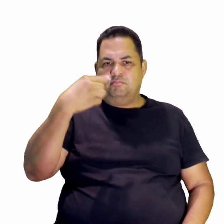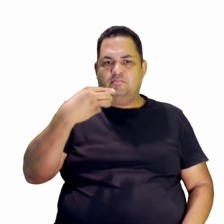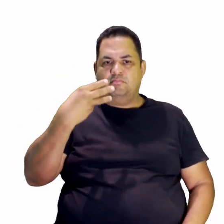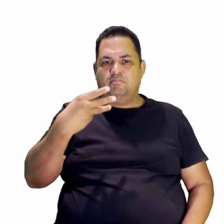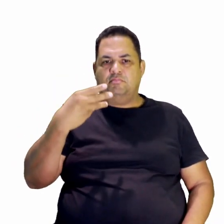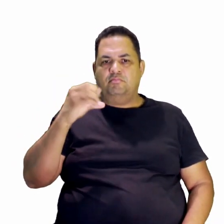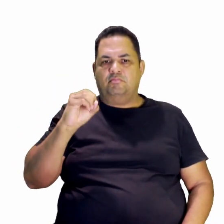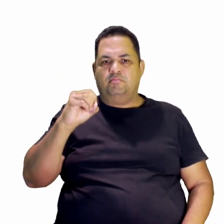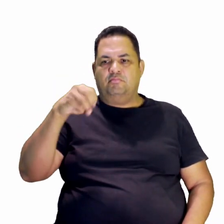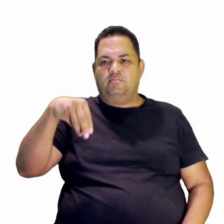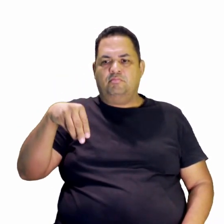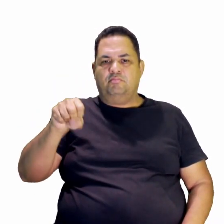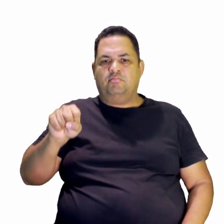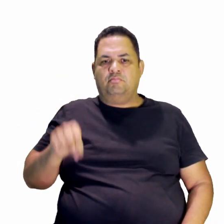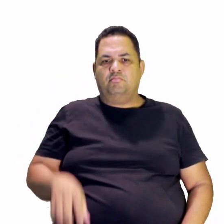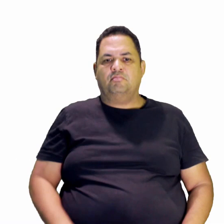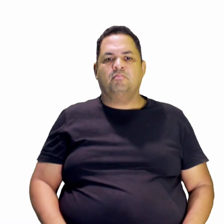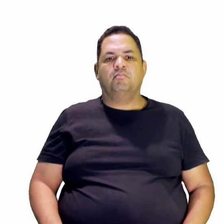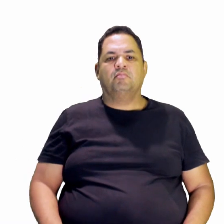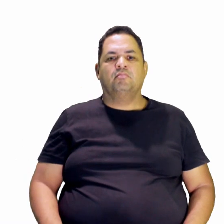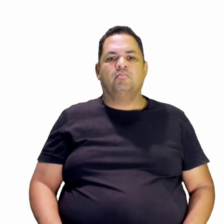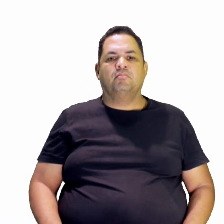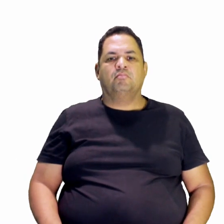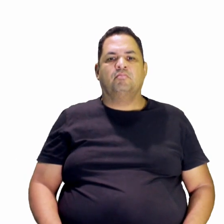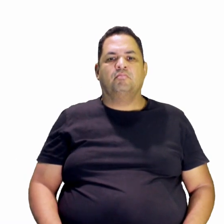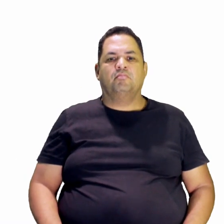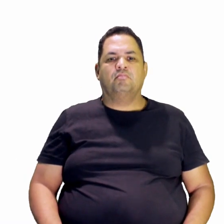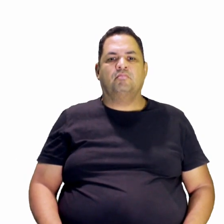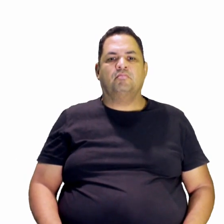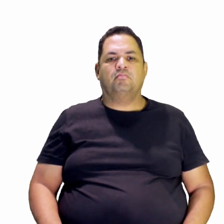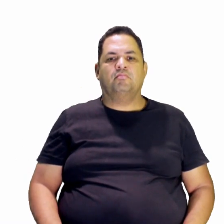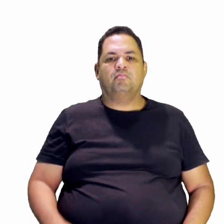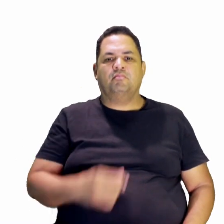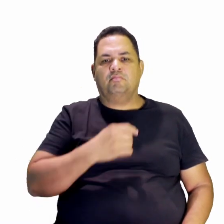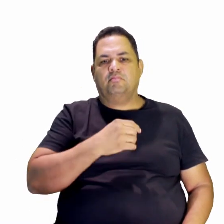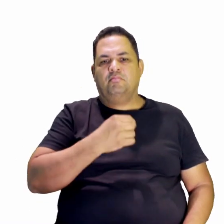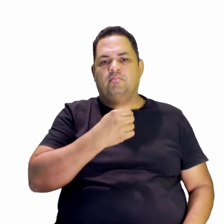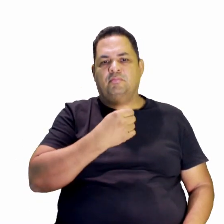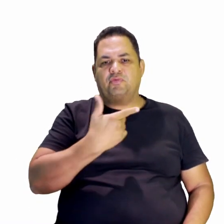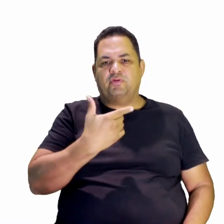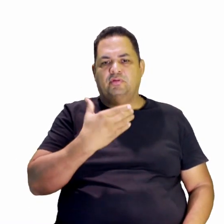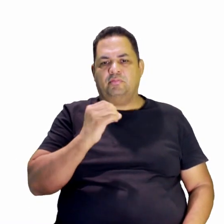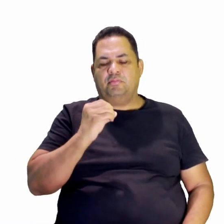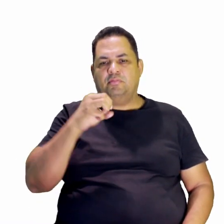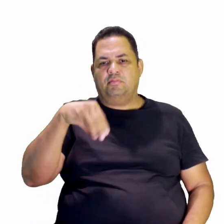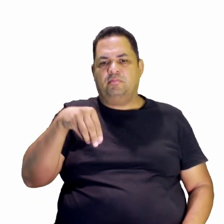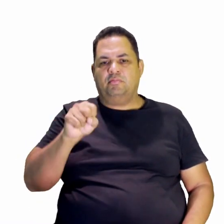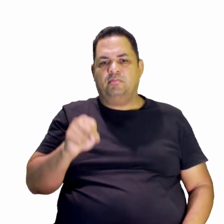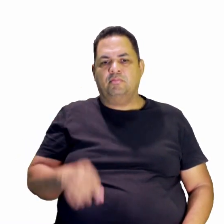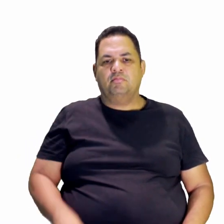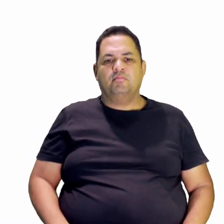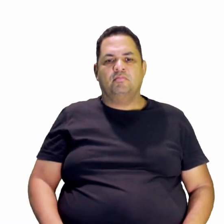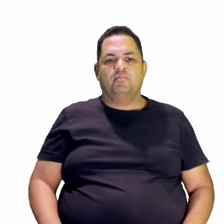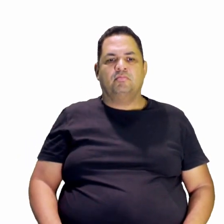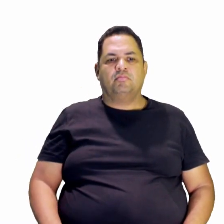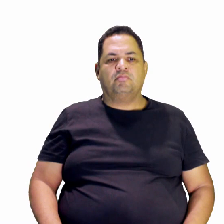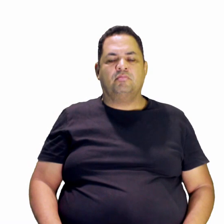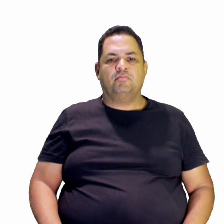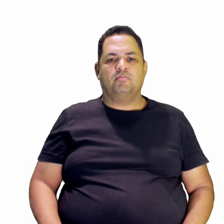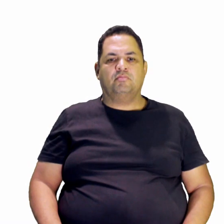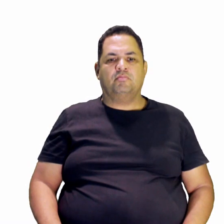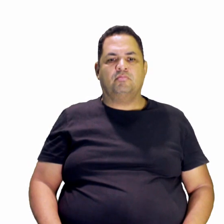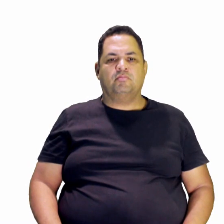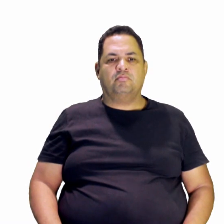segundo. E 72 são 20 metros por segundo. Só dividir por 3,6,